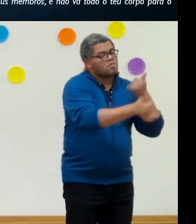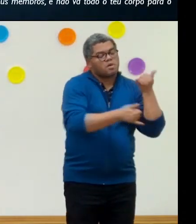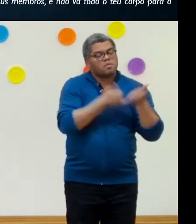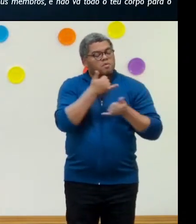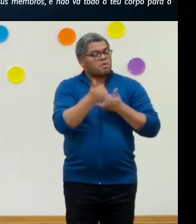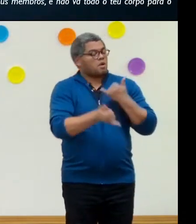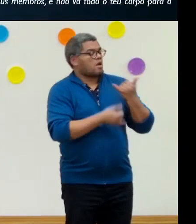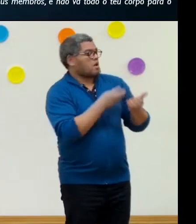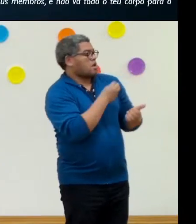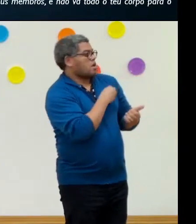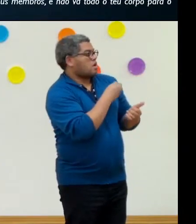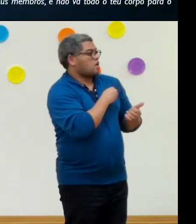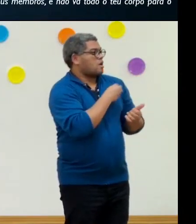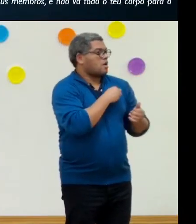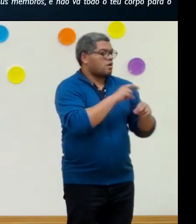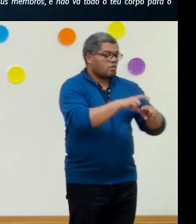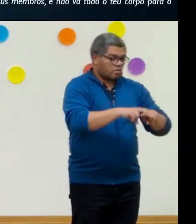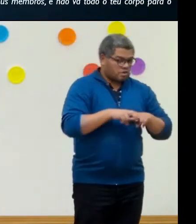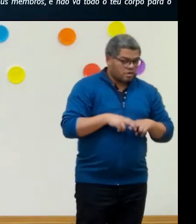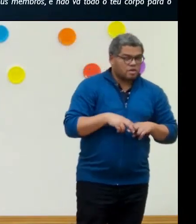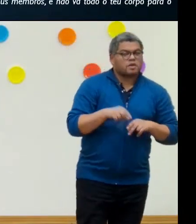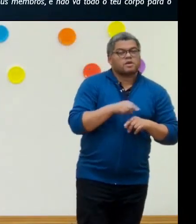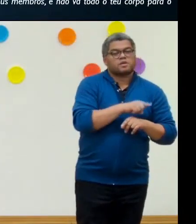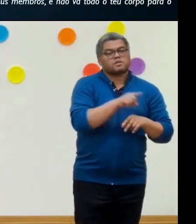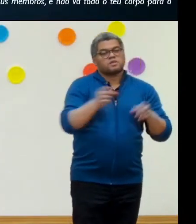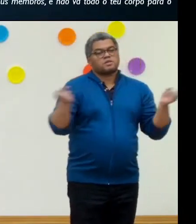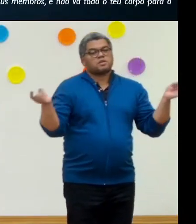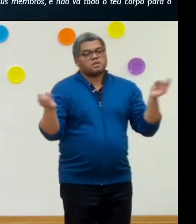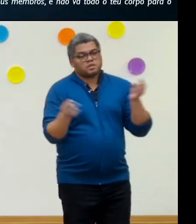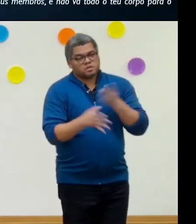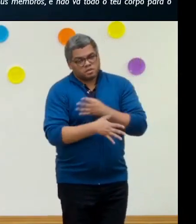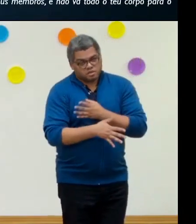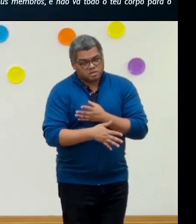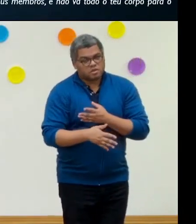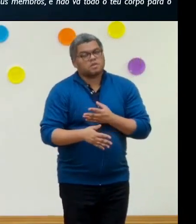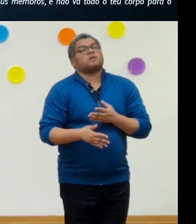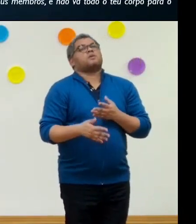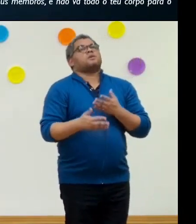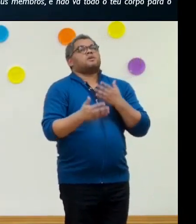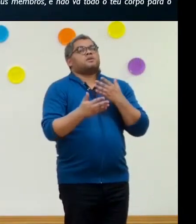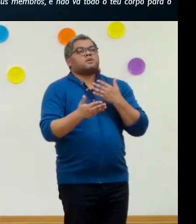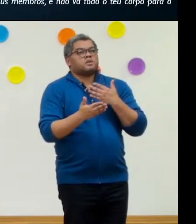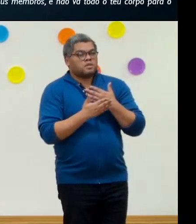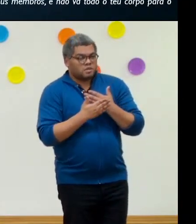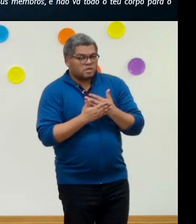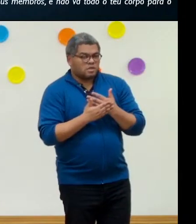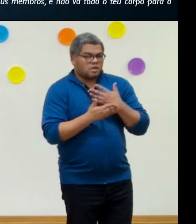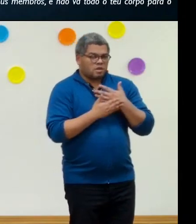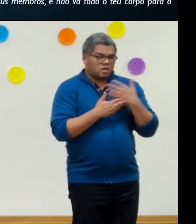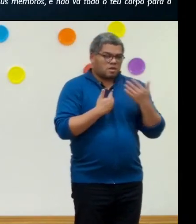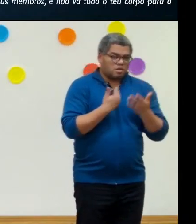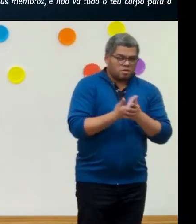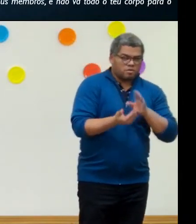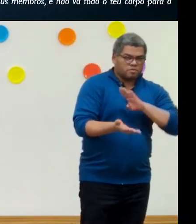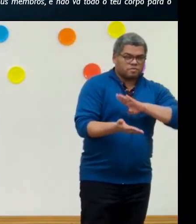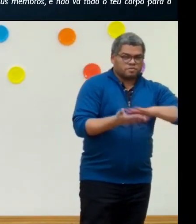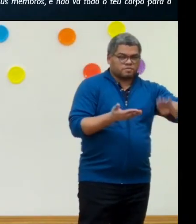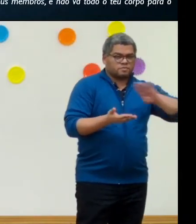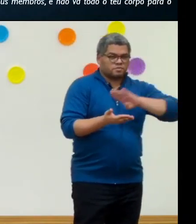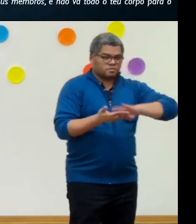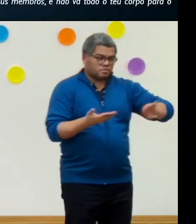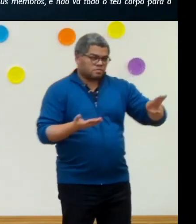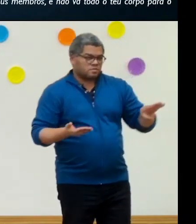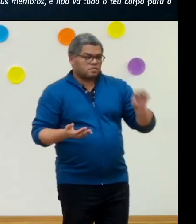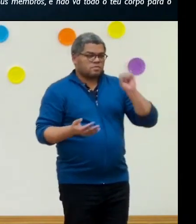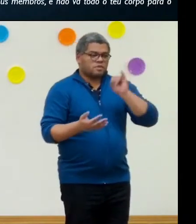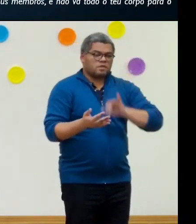isso. Esteja disposta a abrir mão de coisas preciosas para não pecar. Na prática, jogue fora revistas e imagens